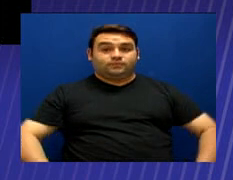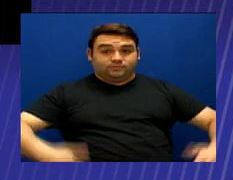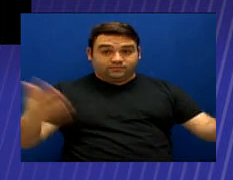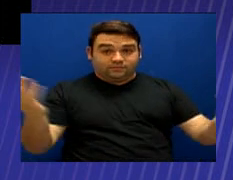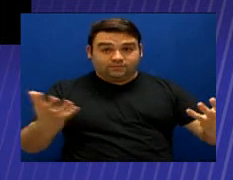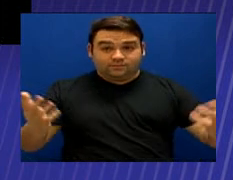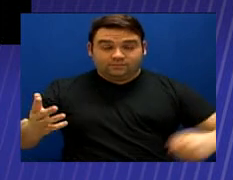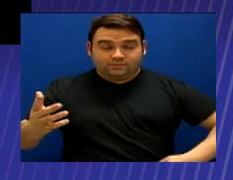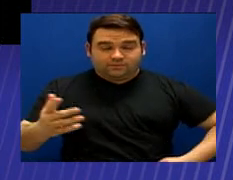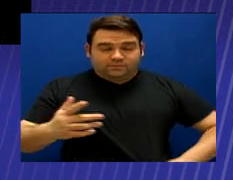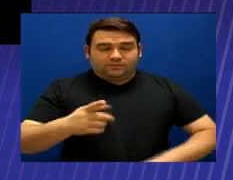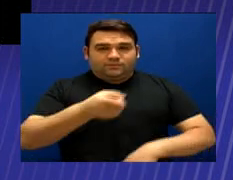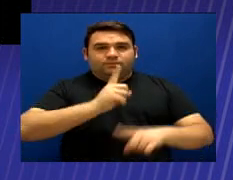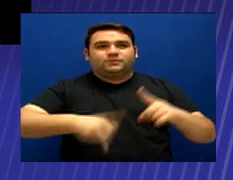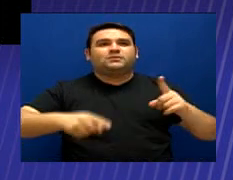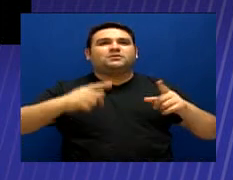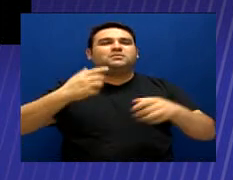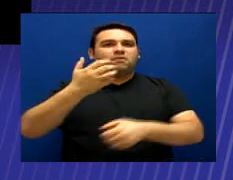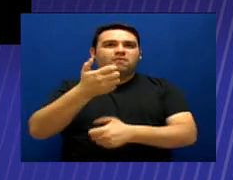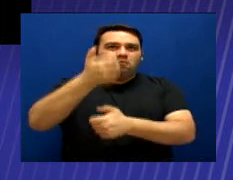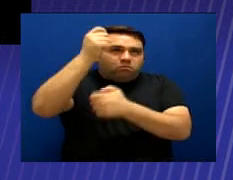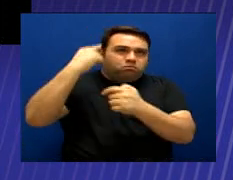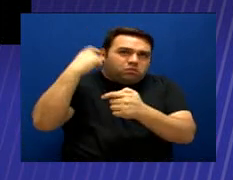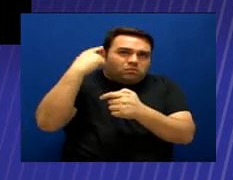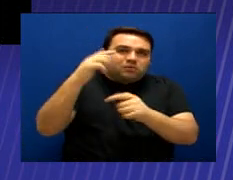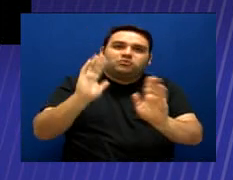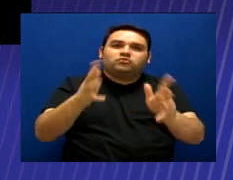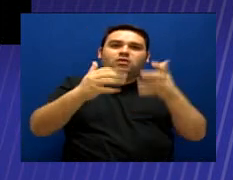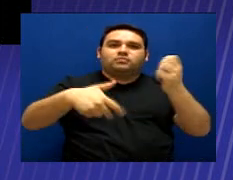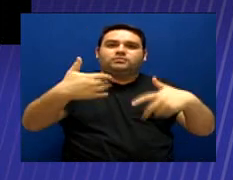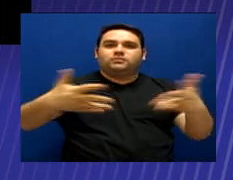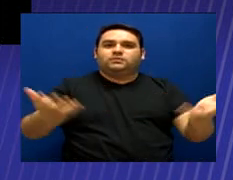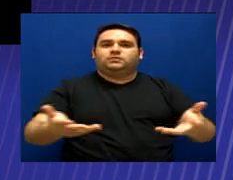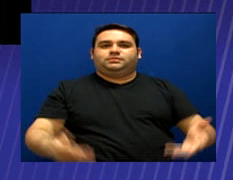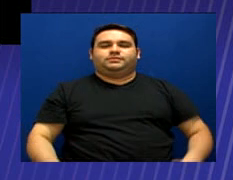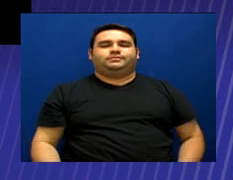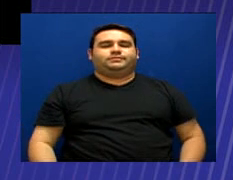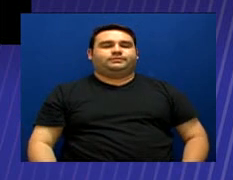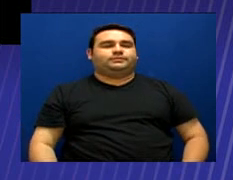a proibição do comércio e uso de fogos de artifício, já foi falado aqui agora.